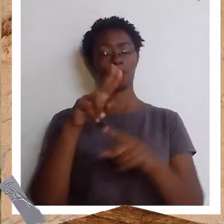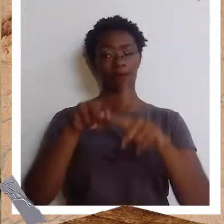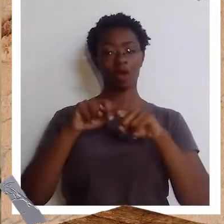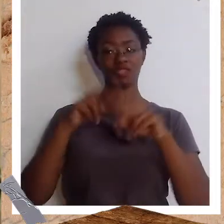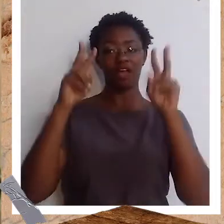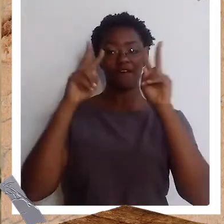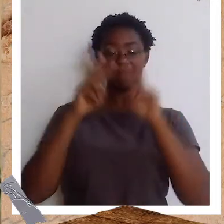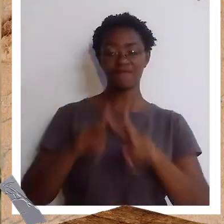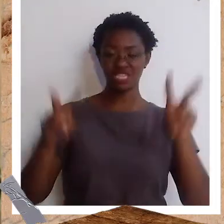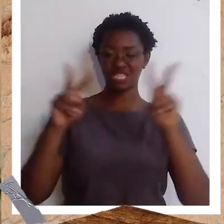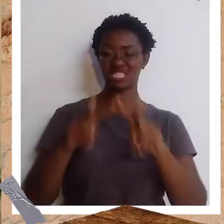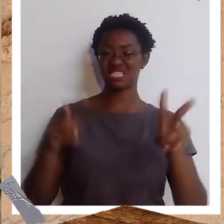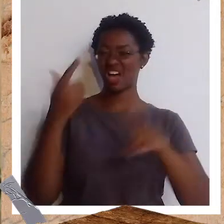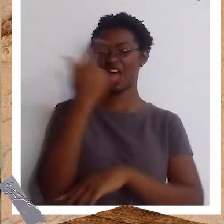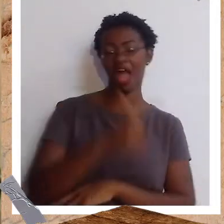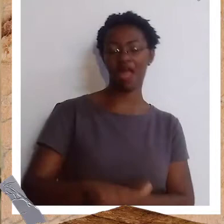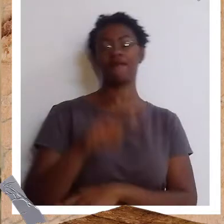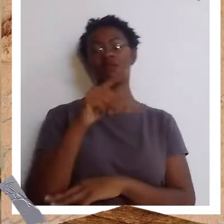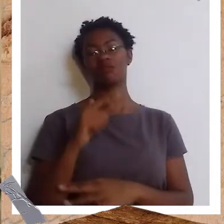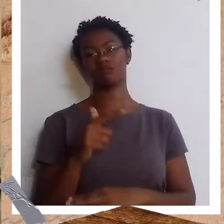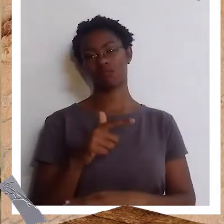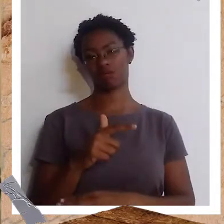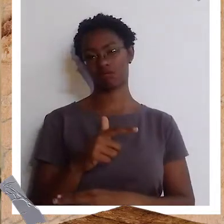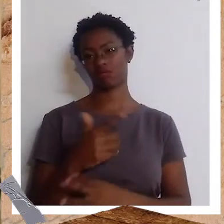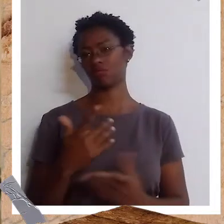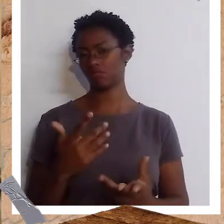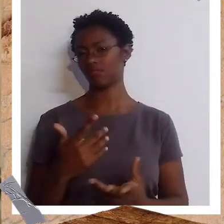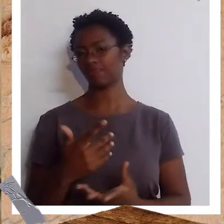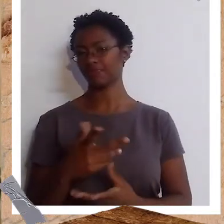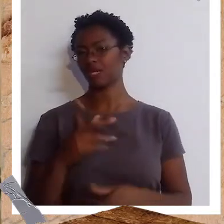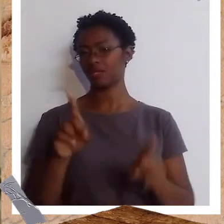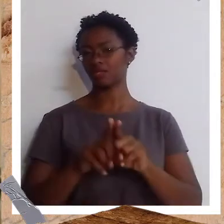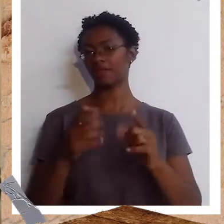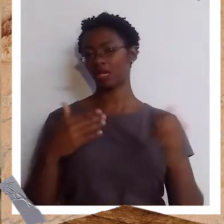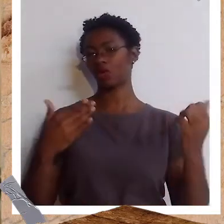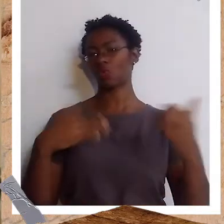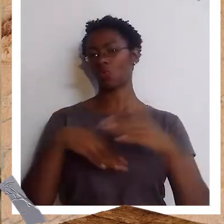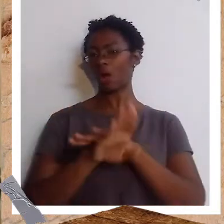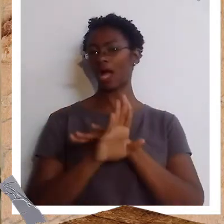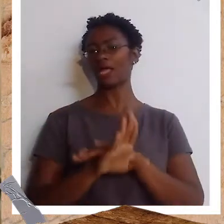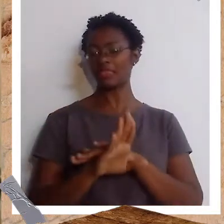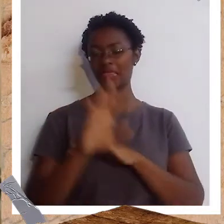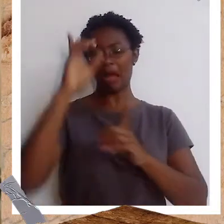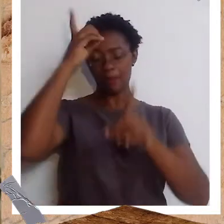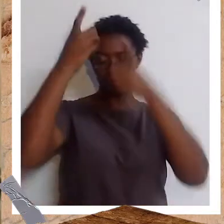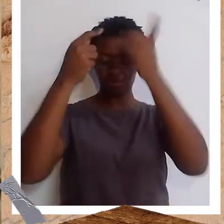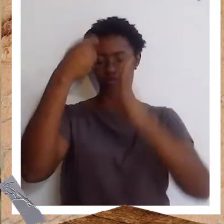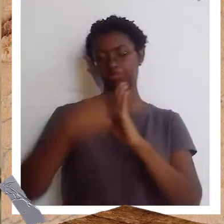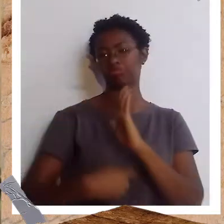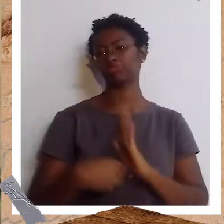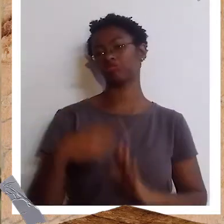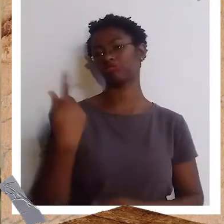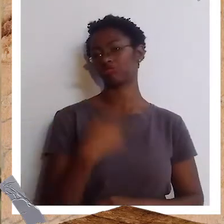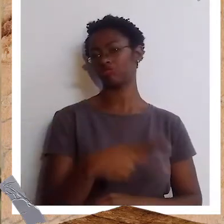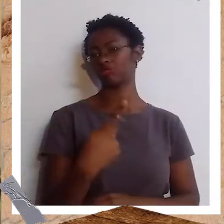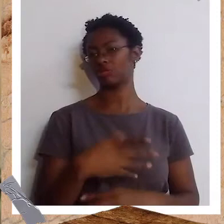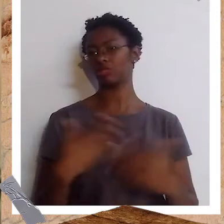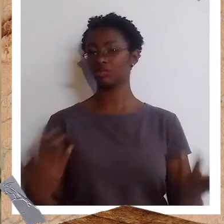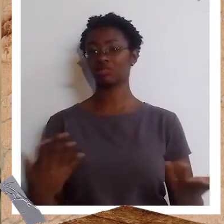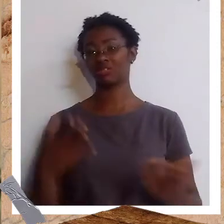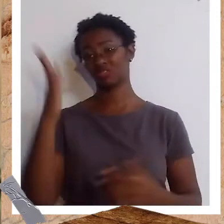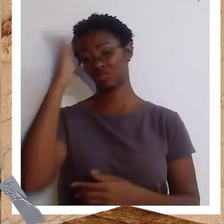uma versão revisada também para salvaguardar aquela criação, aquele texto. Então, é